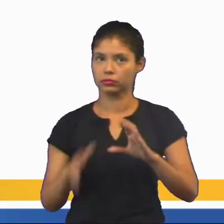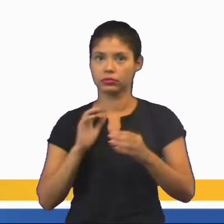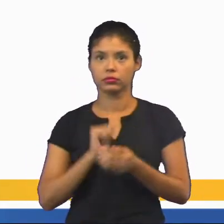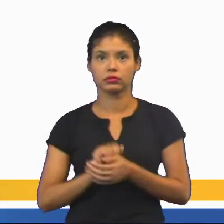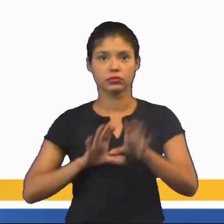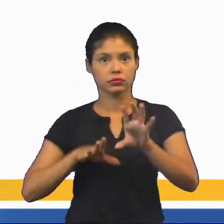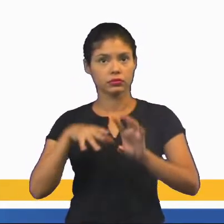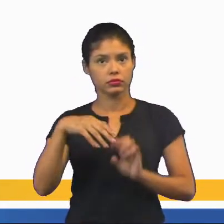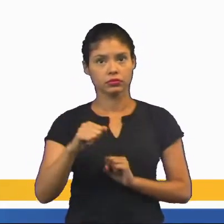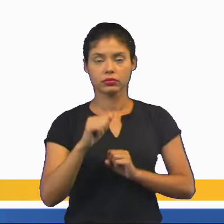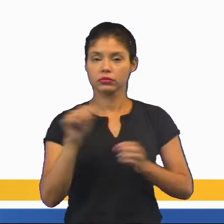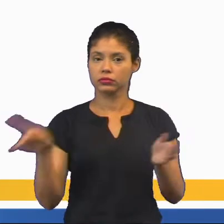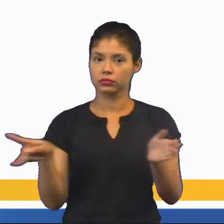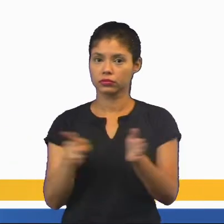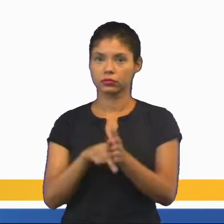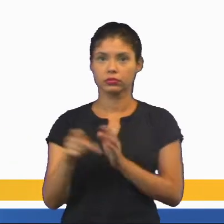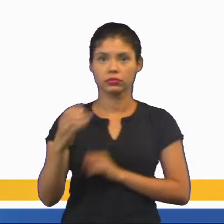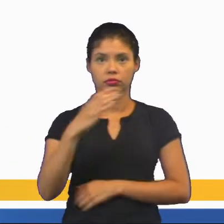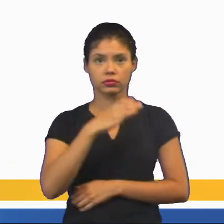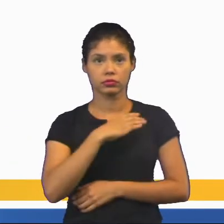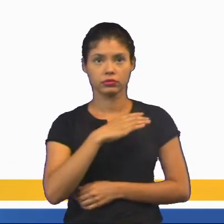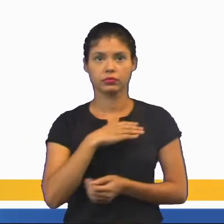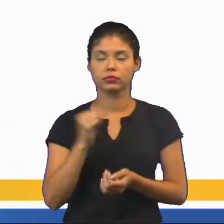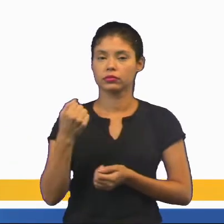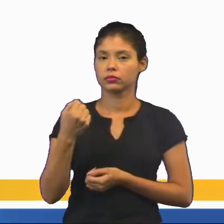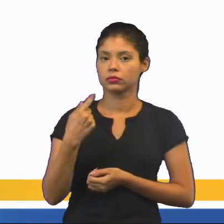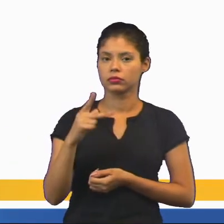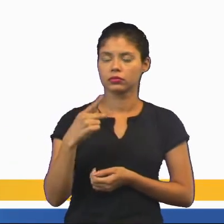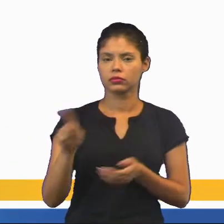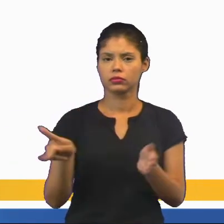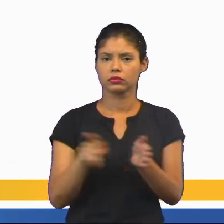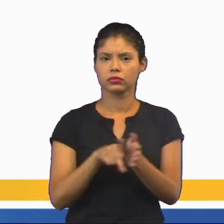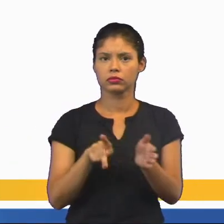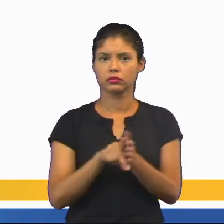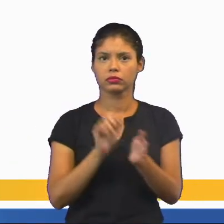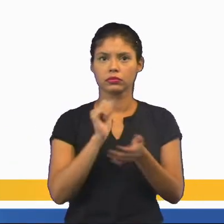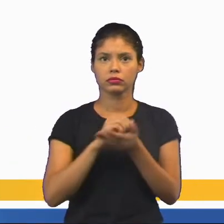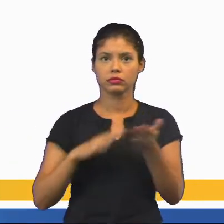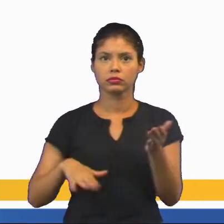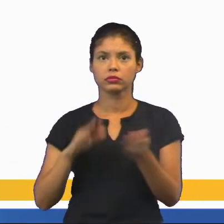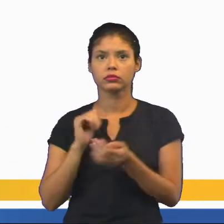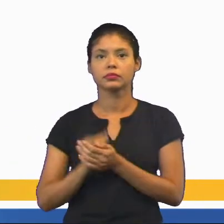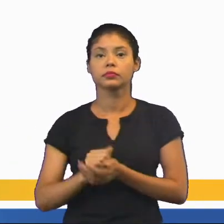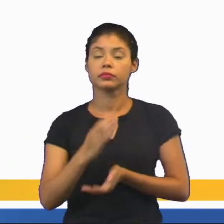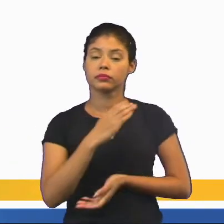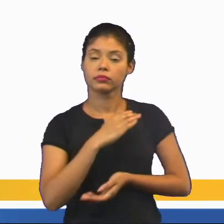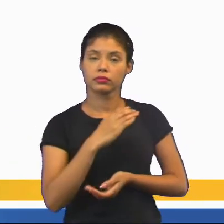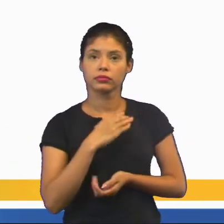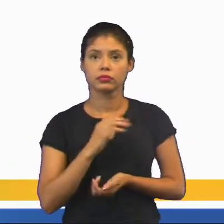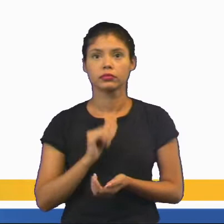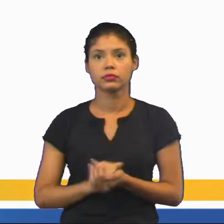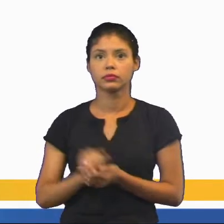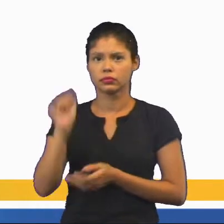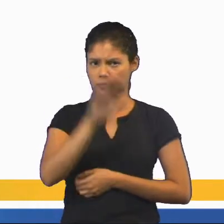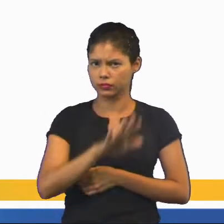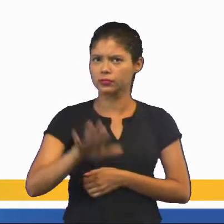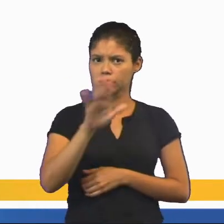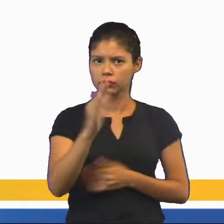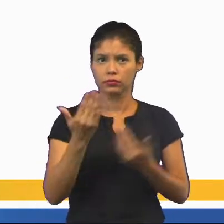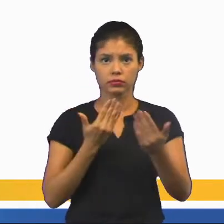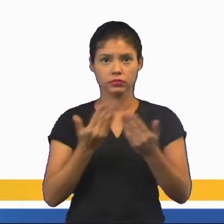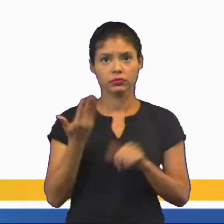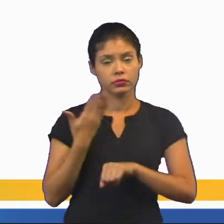que caracteriza a formação das cidades e suas atividades. Essas cidades são